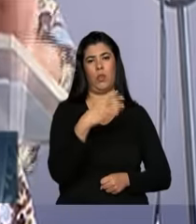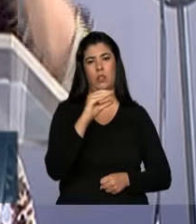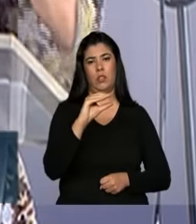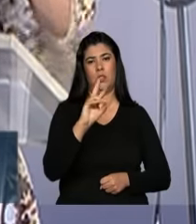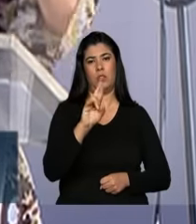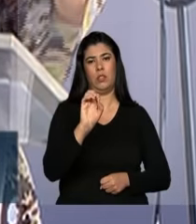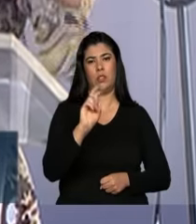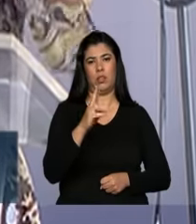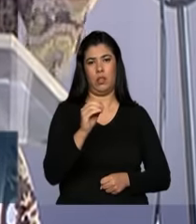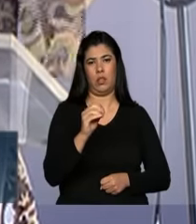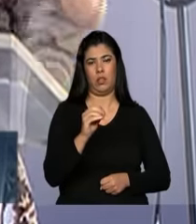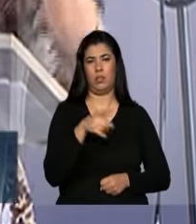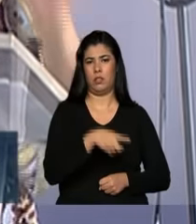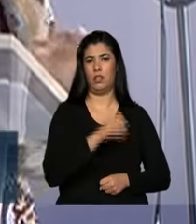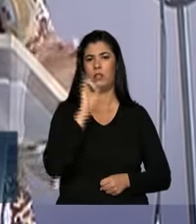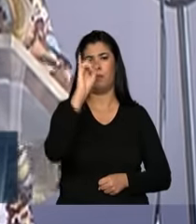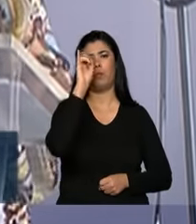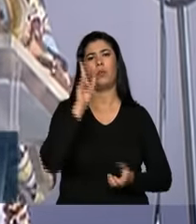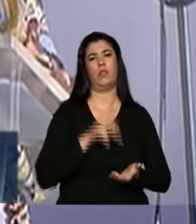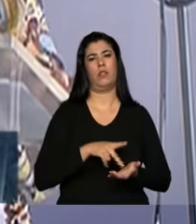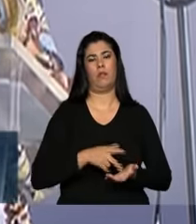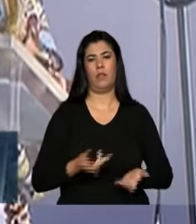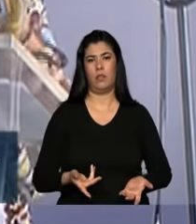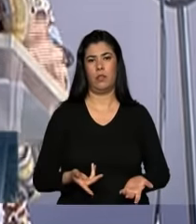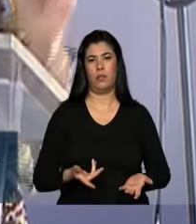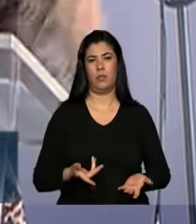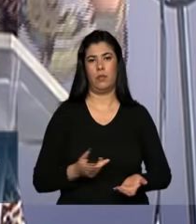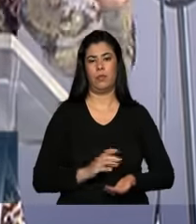14. Isso é importantíssimo.